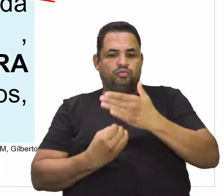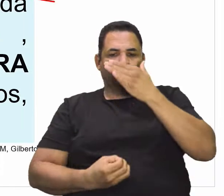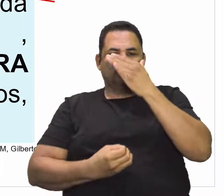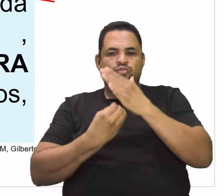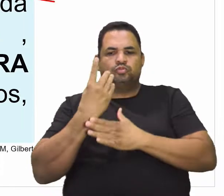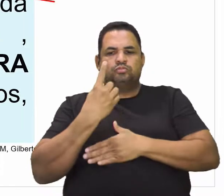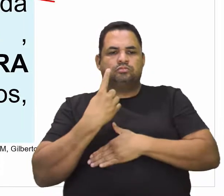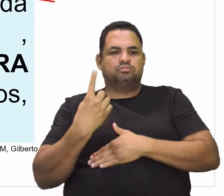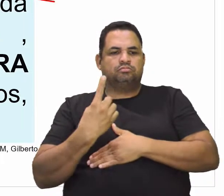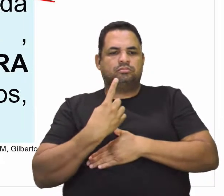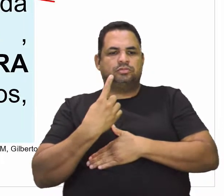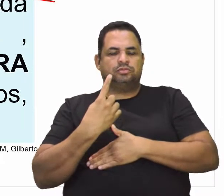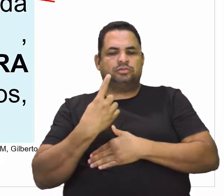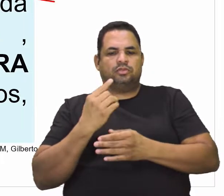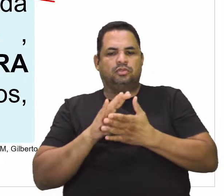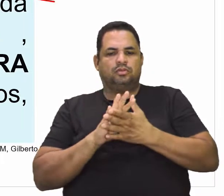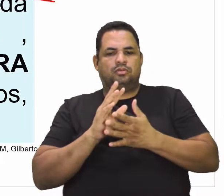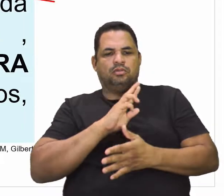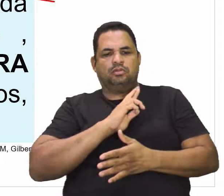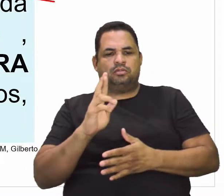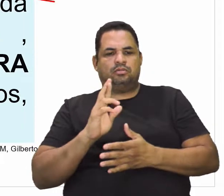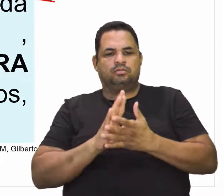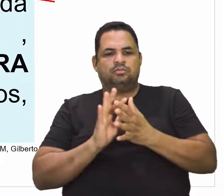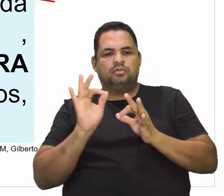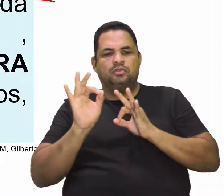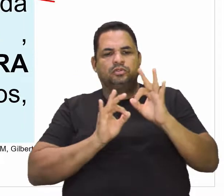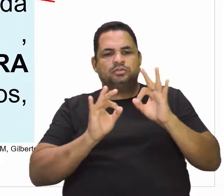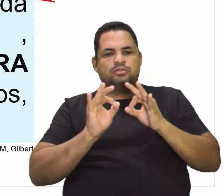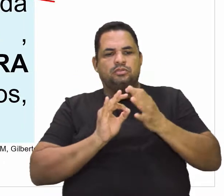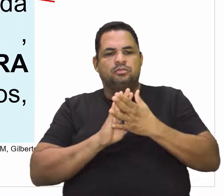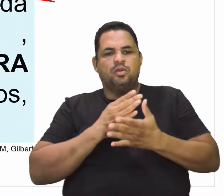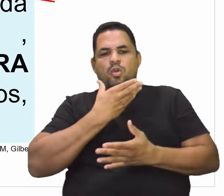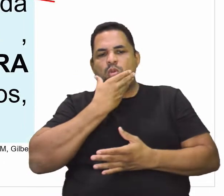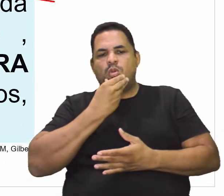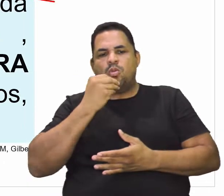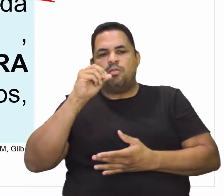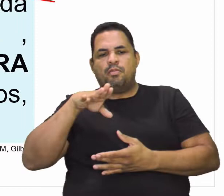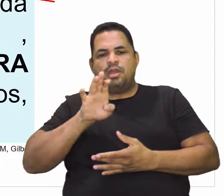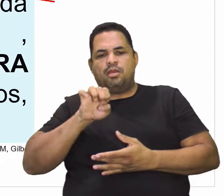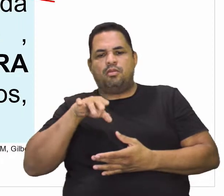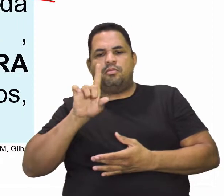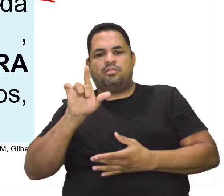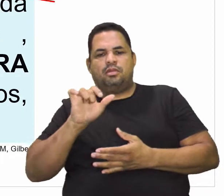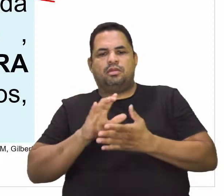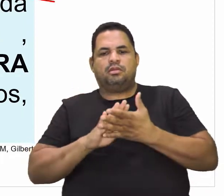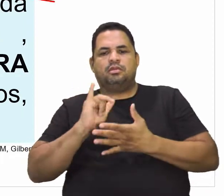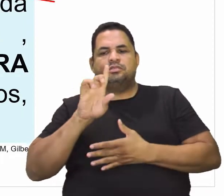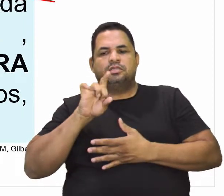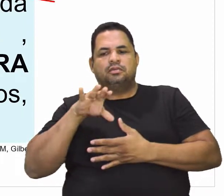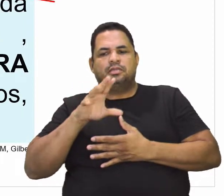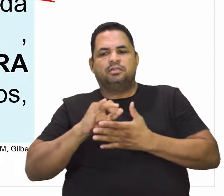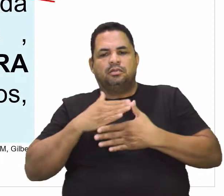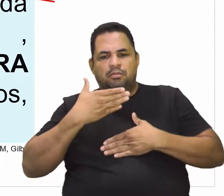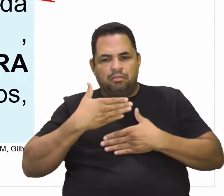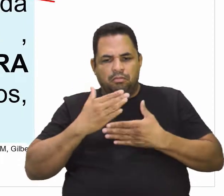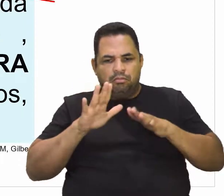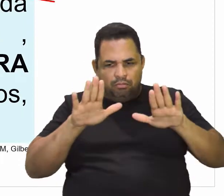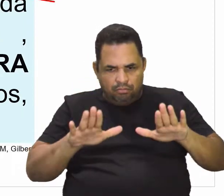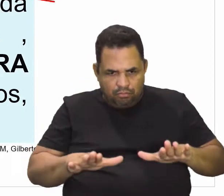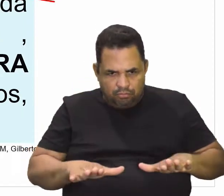religião fundada por Maomé, que foi o islamismo. E através